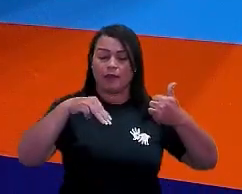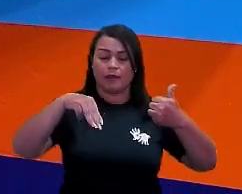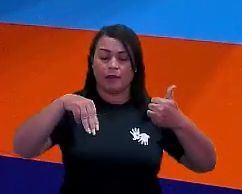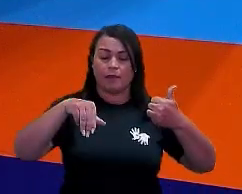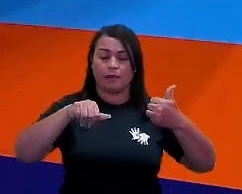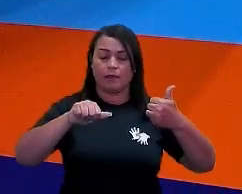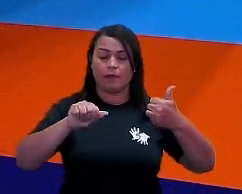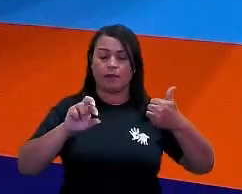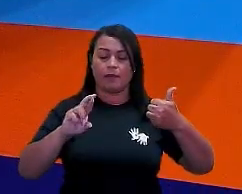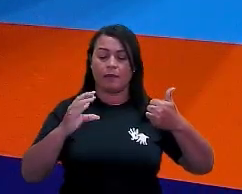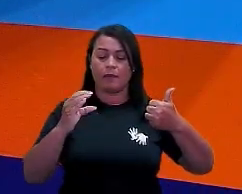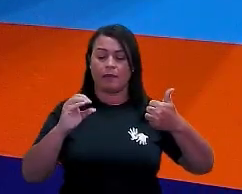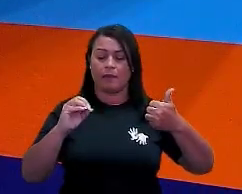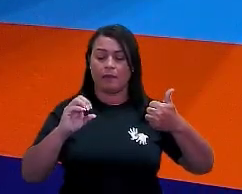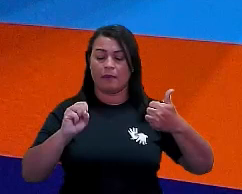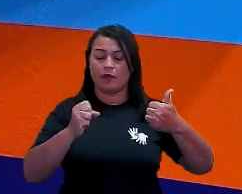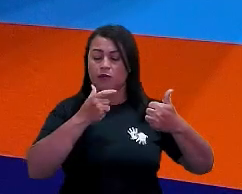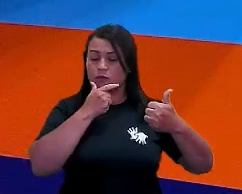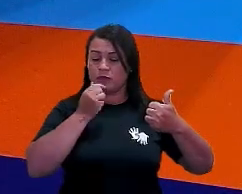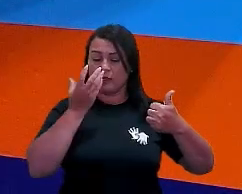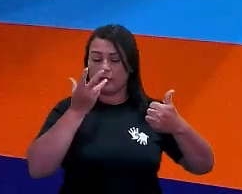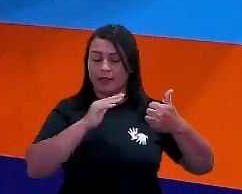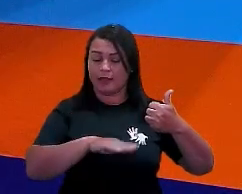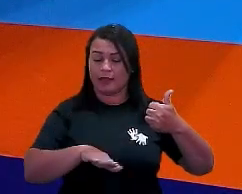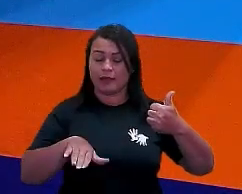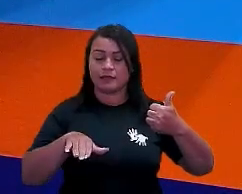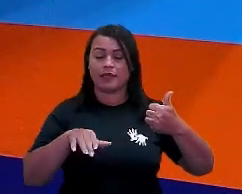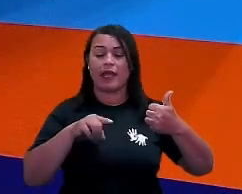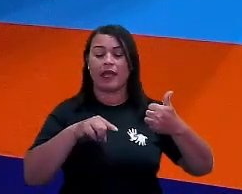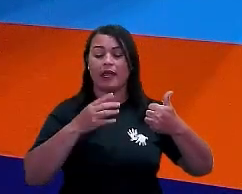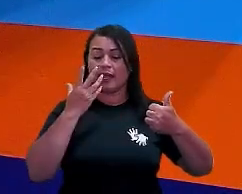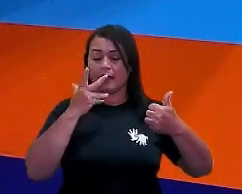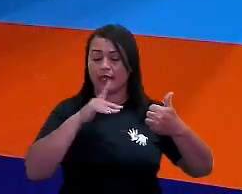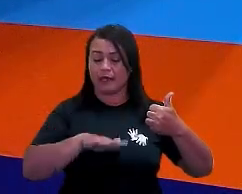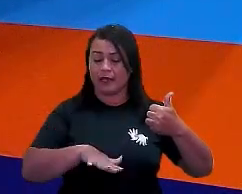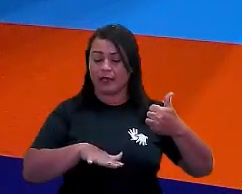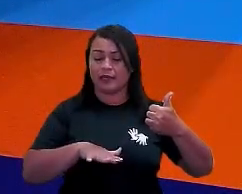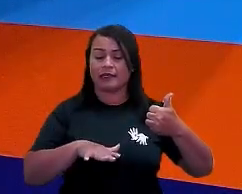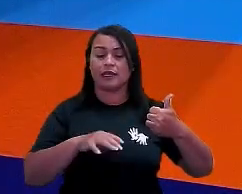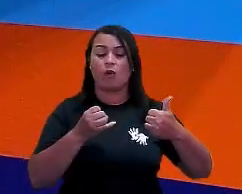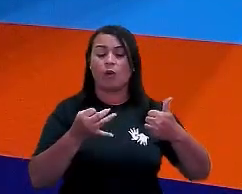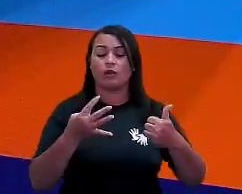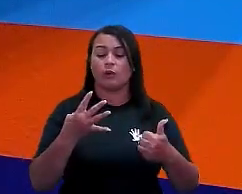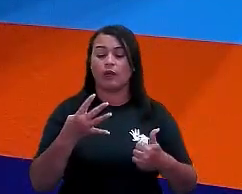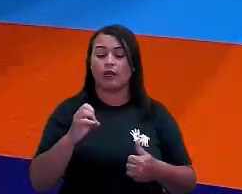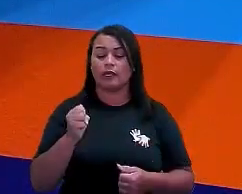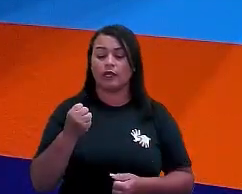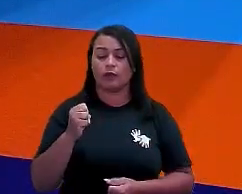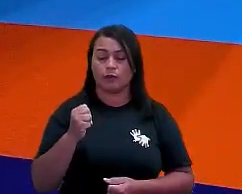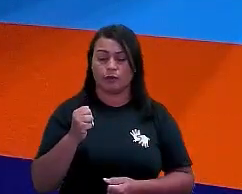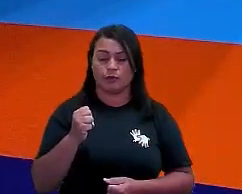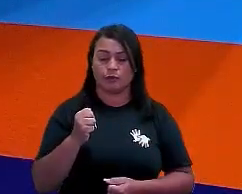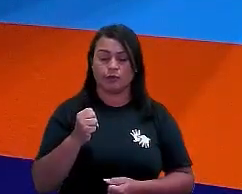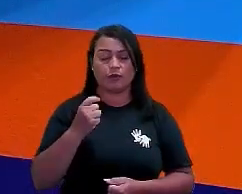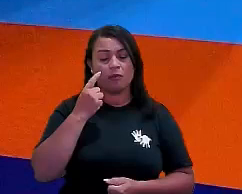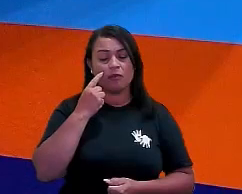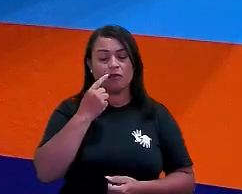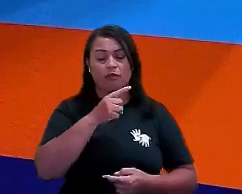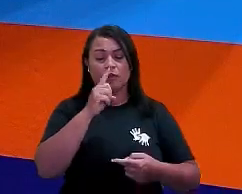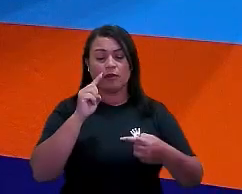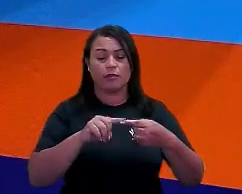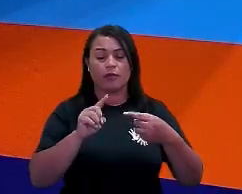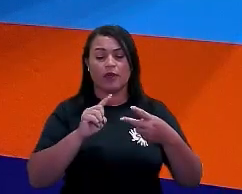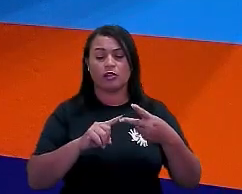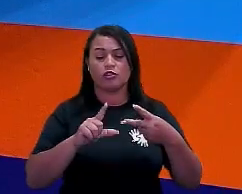ele fez 48 pontos, tá certo? Agora vamos para Luiz. Estou vendo que Luiz não tem